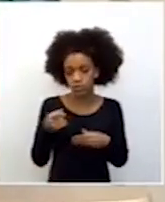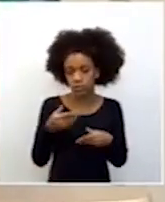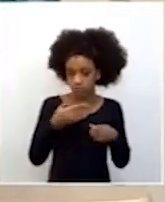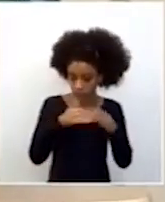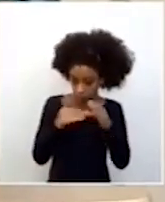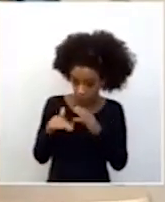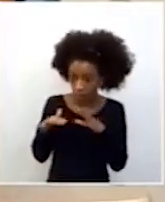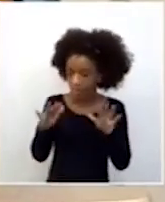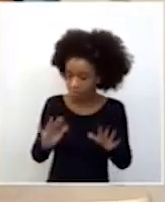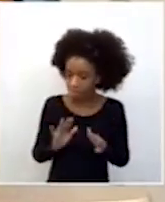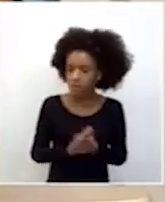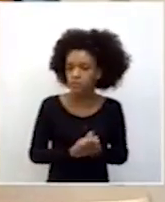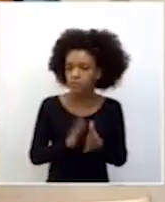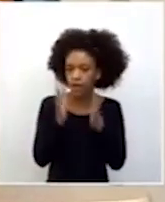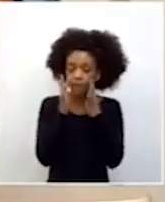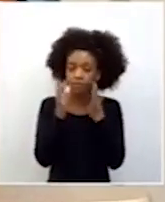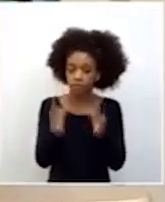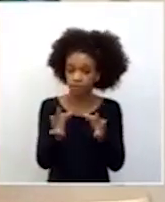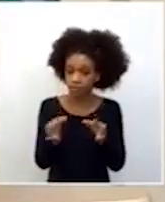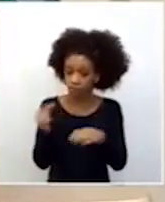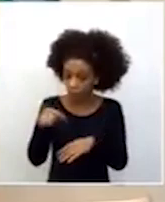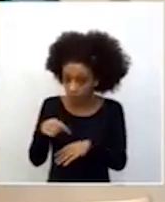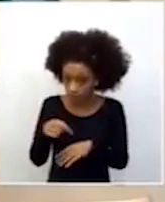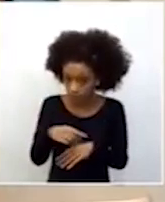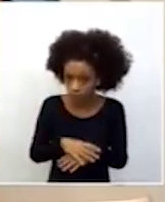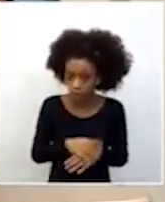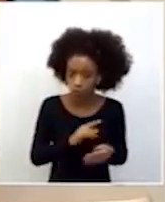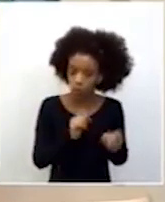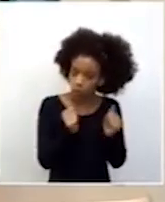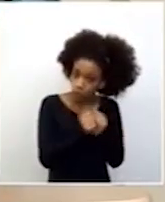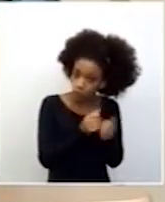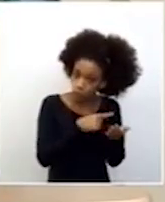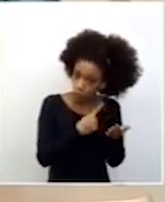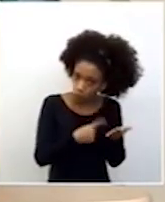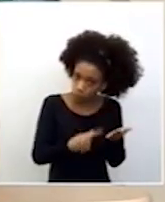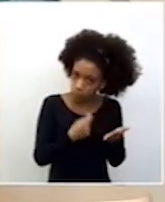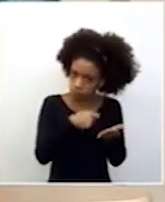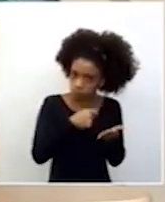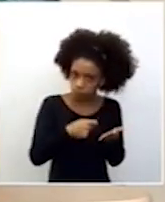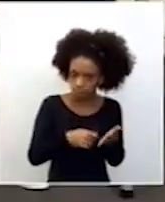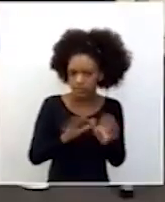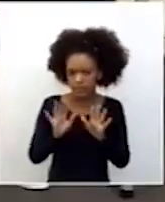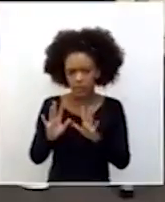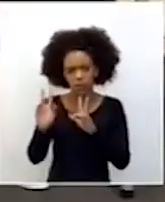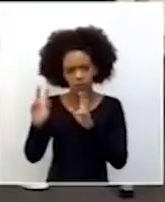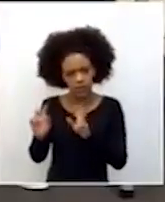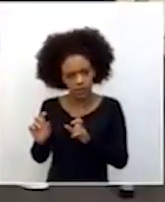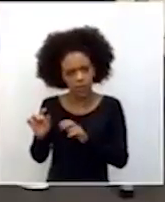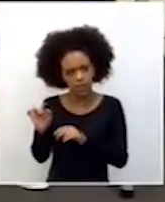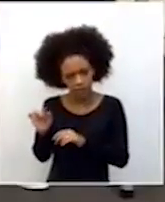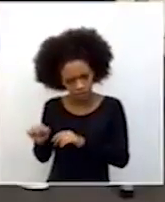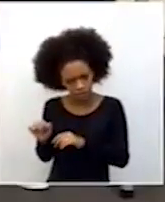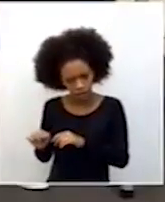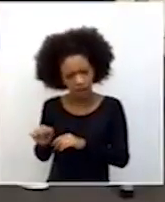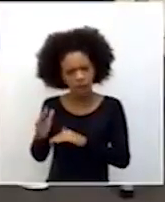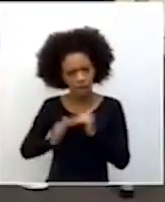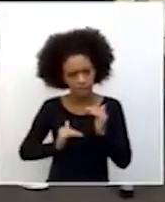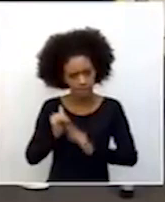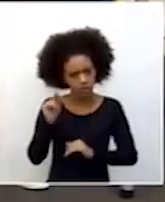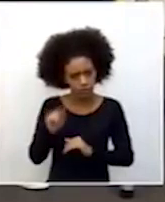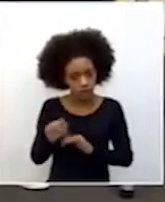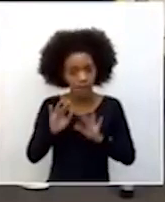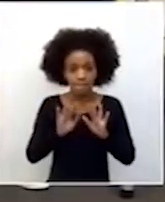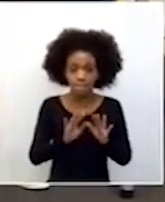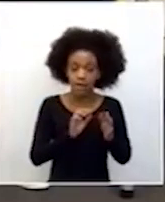lá. Então, fiquem ligadinhos com a gente aqui com o caderno para fazer as anotações. Então, deixa eu ver se eu entendi. O tema está lá, a habilidade está lá, porém